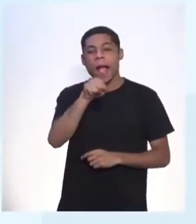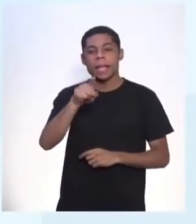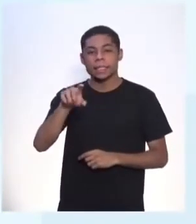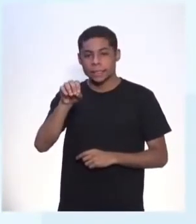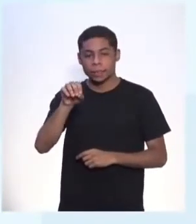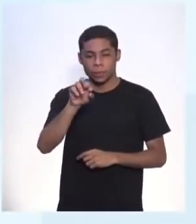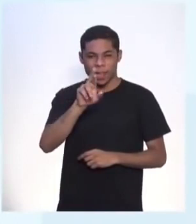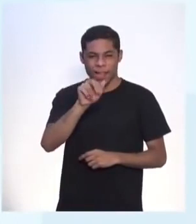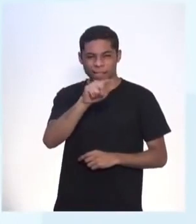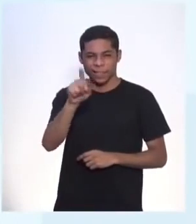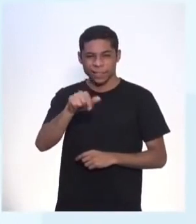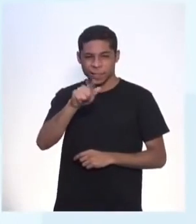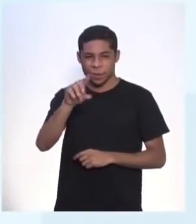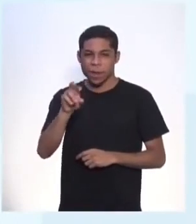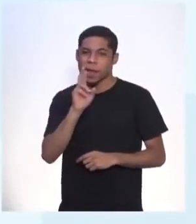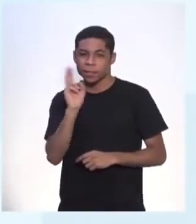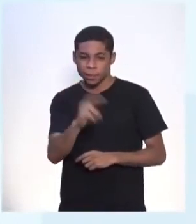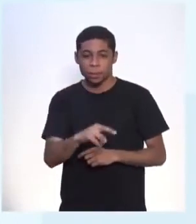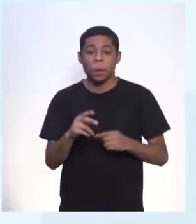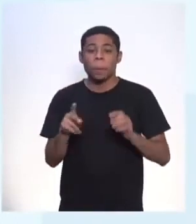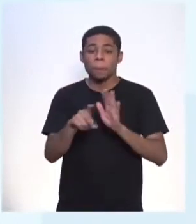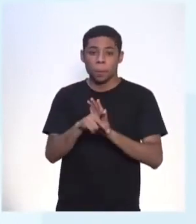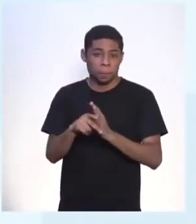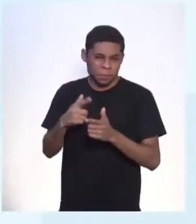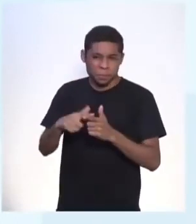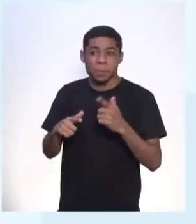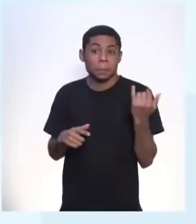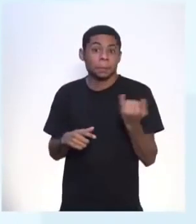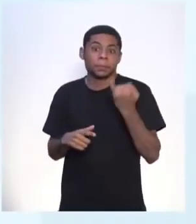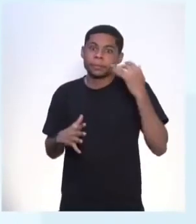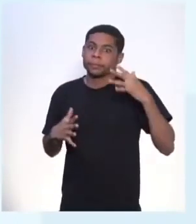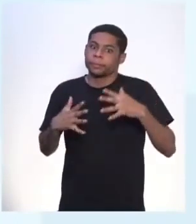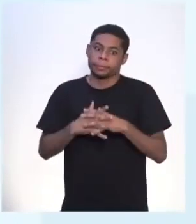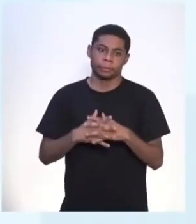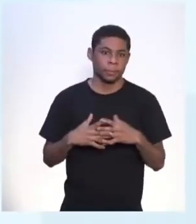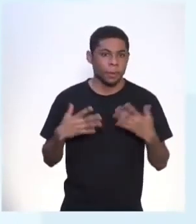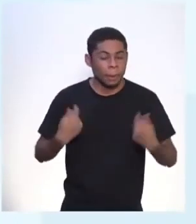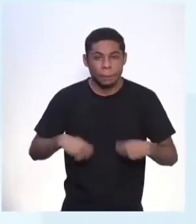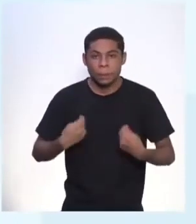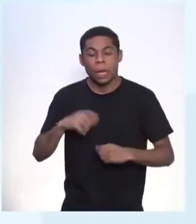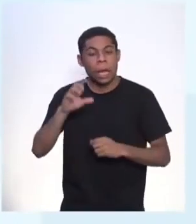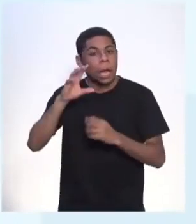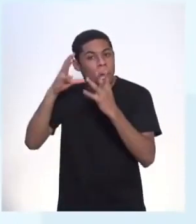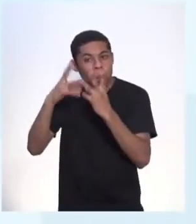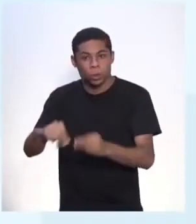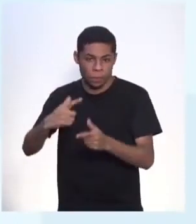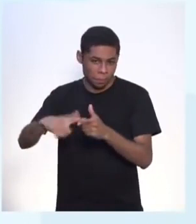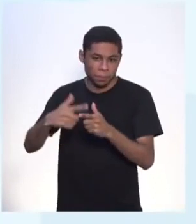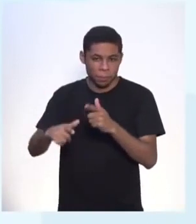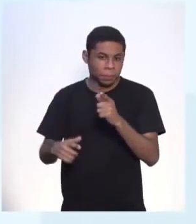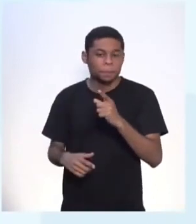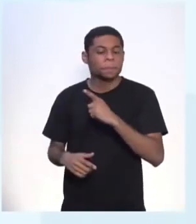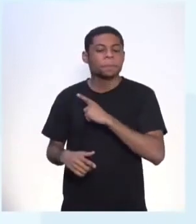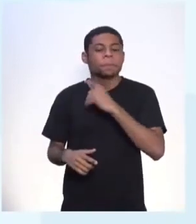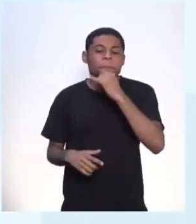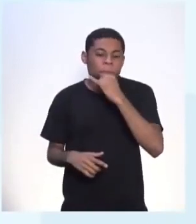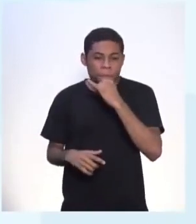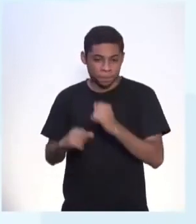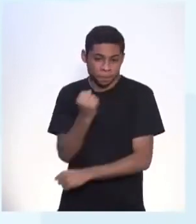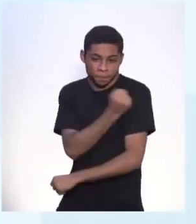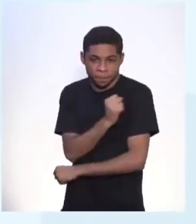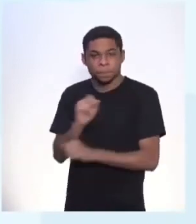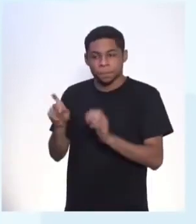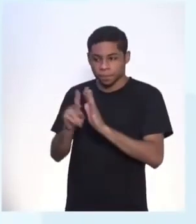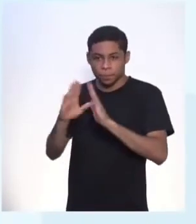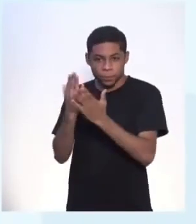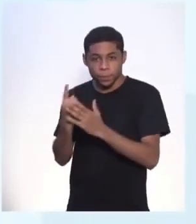própria descrição, né, do problema, extremamente importante na hora da Sim. gente resolver a atividade. Então, a turma do 8º ano da Escola de